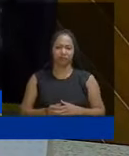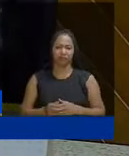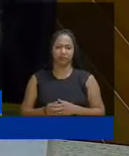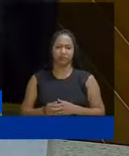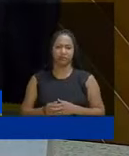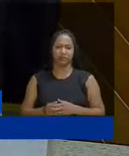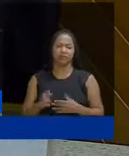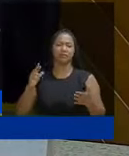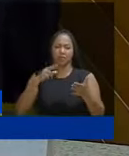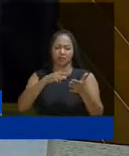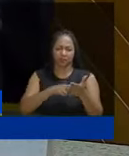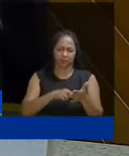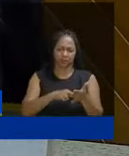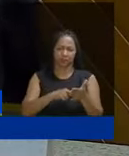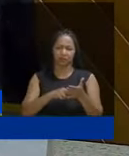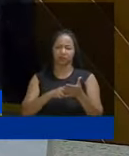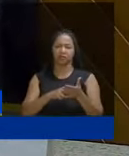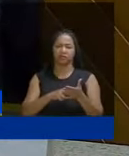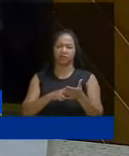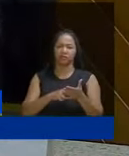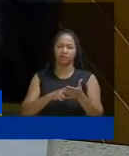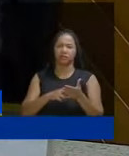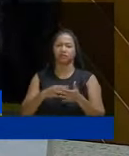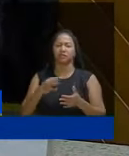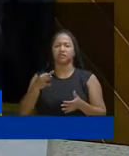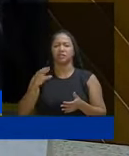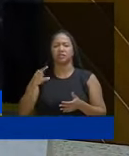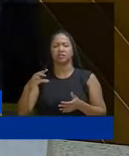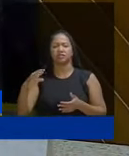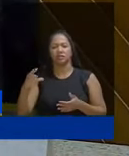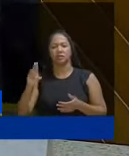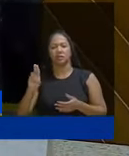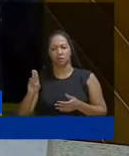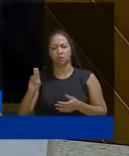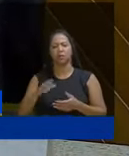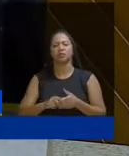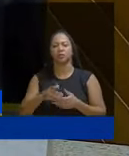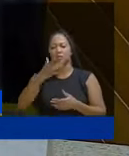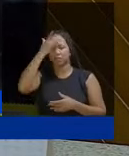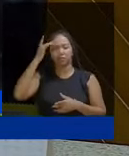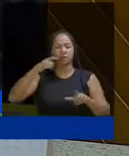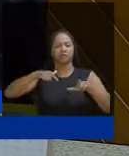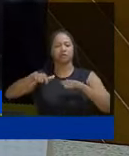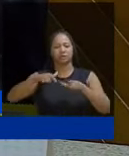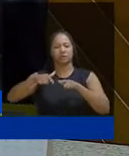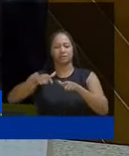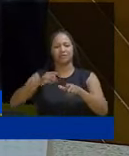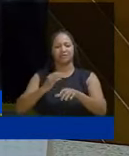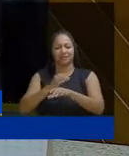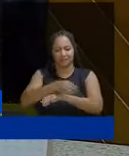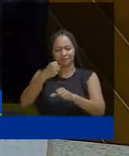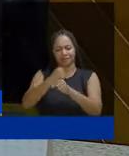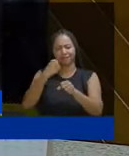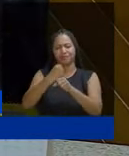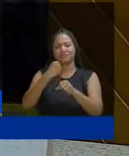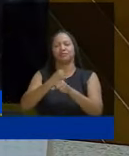e pelo relator, no caso do TCU, dos agentes envolvidos na execução das obras.